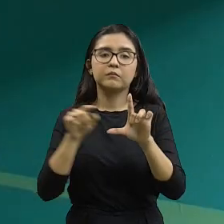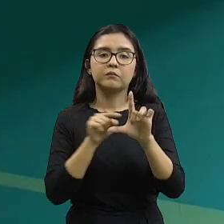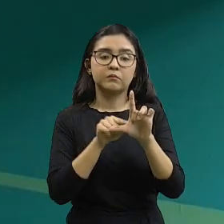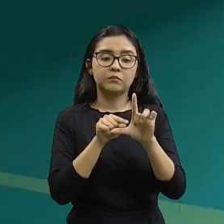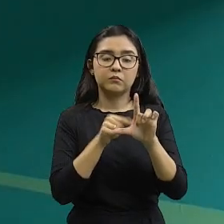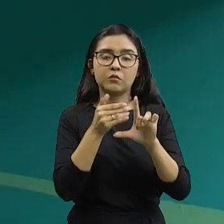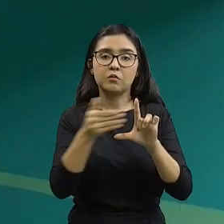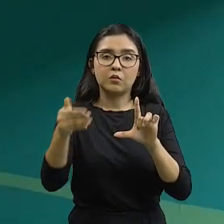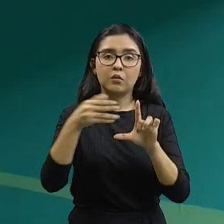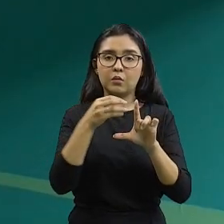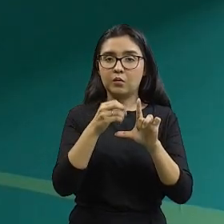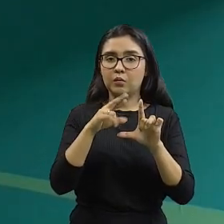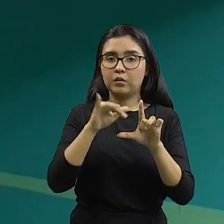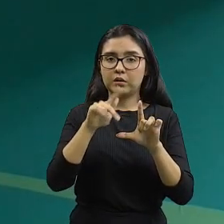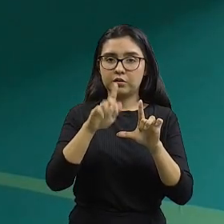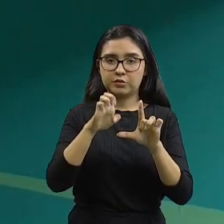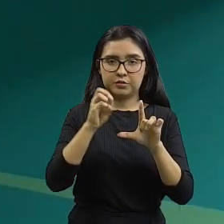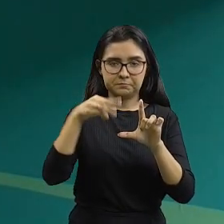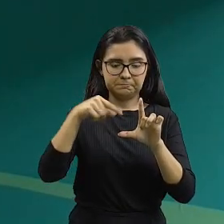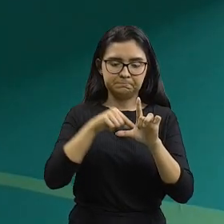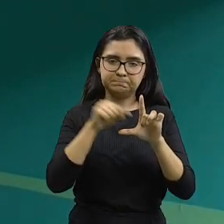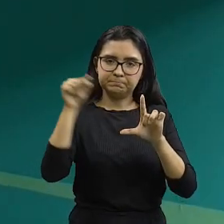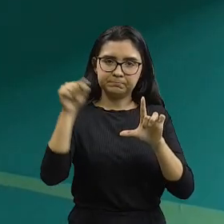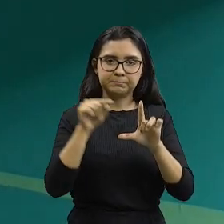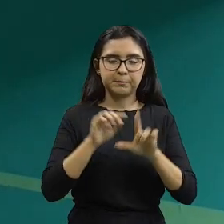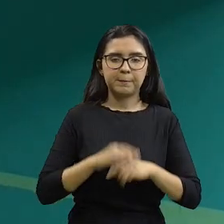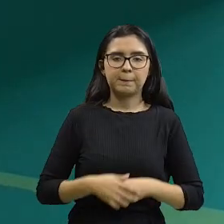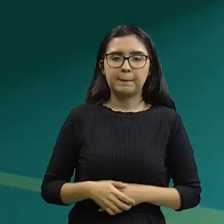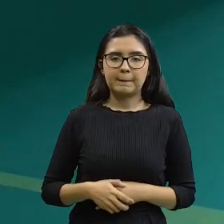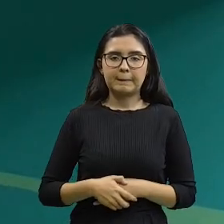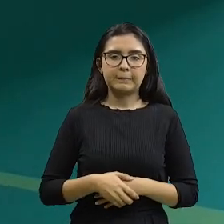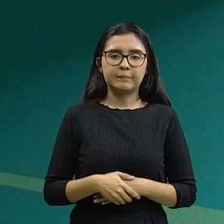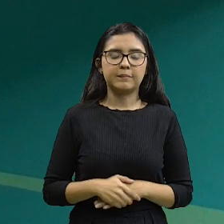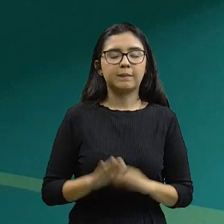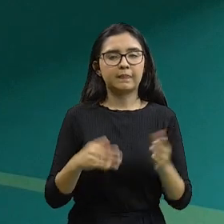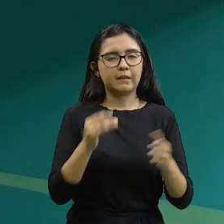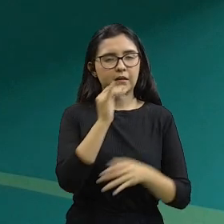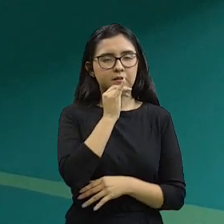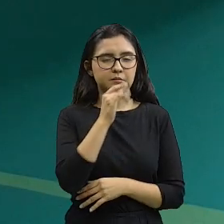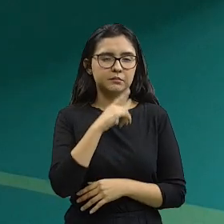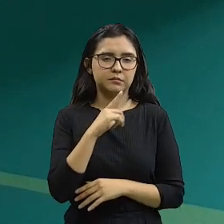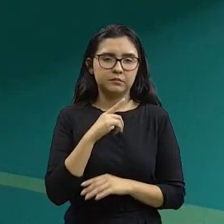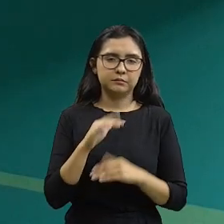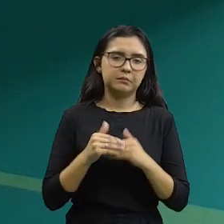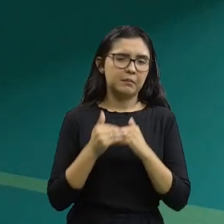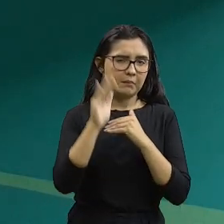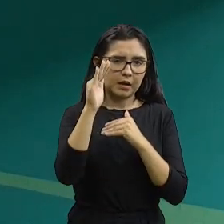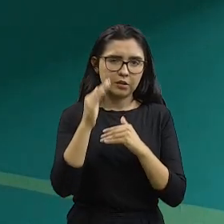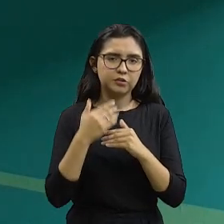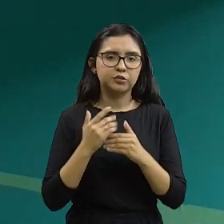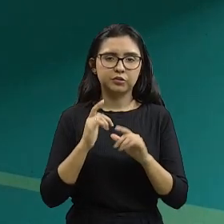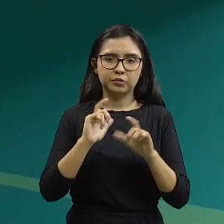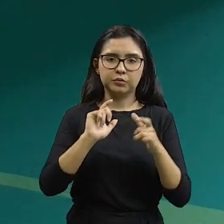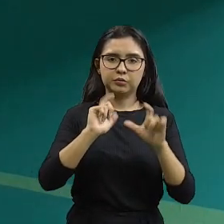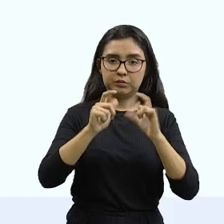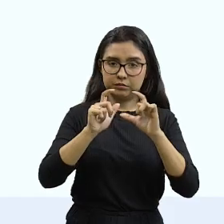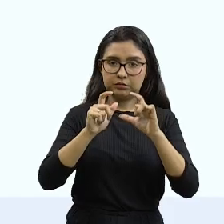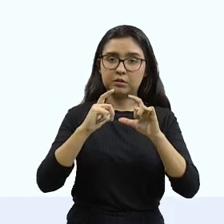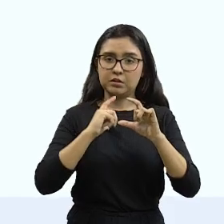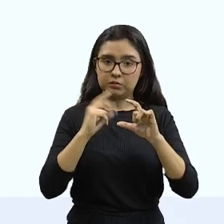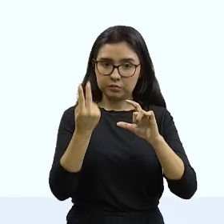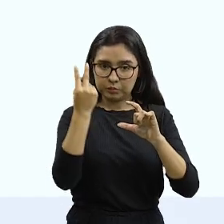da origem. Vamos seguir aqui. Se eu tiver mais de um resistor, eu posso associá-lo de